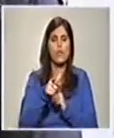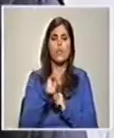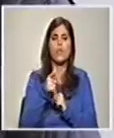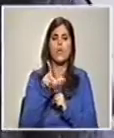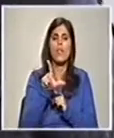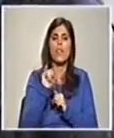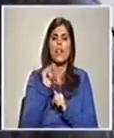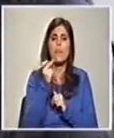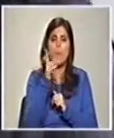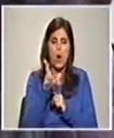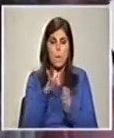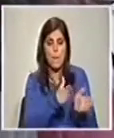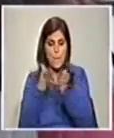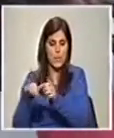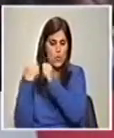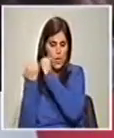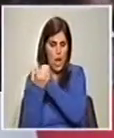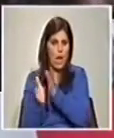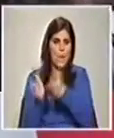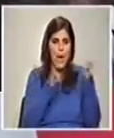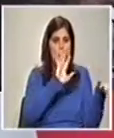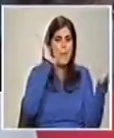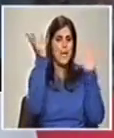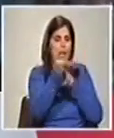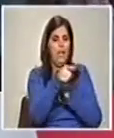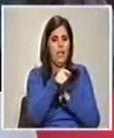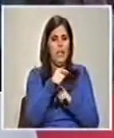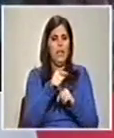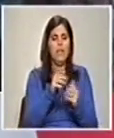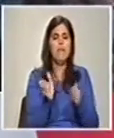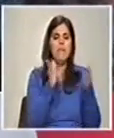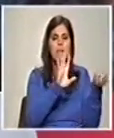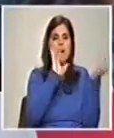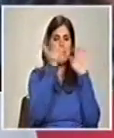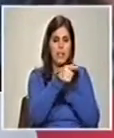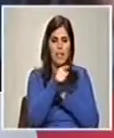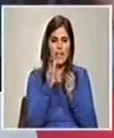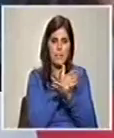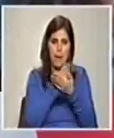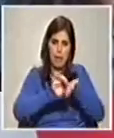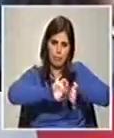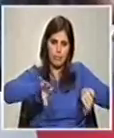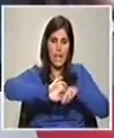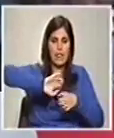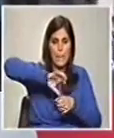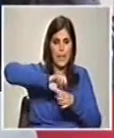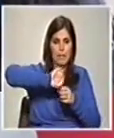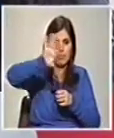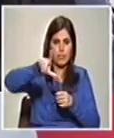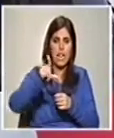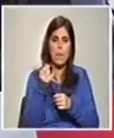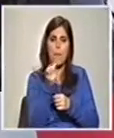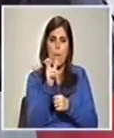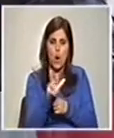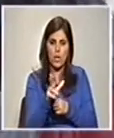duas vertentes, a vertente social e a vertente ambiental. A vertente ambiental é separar a tampinha, encaminhá-la para a Lipor e colocar